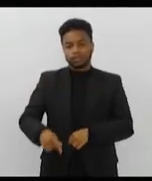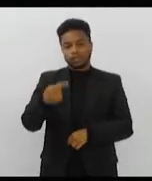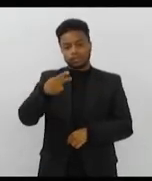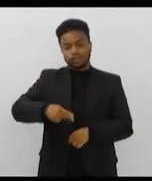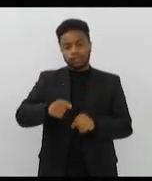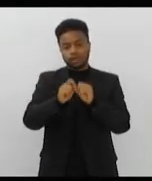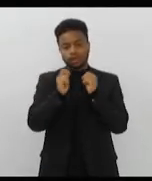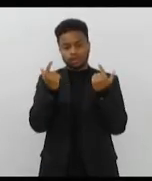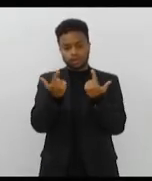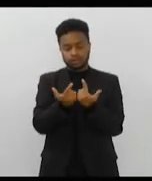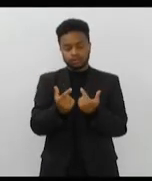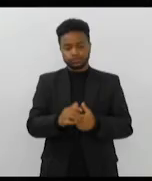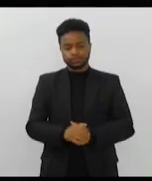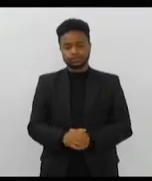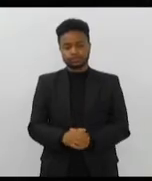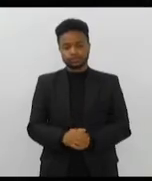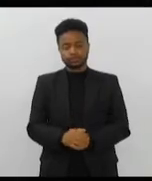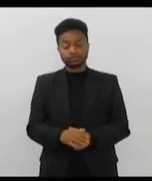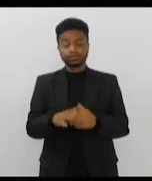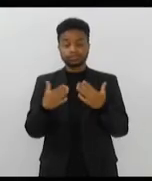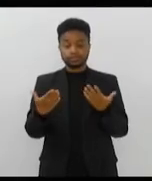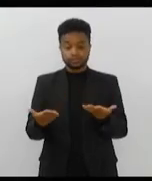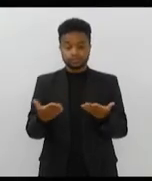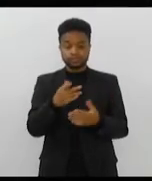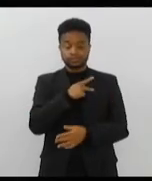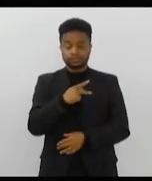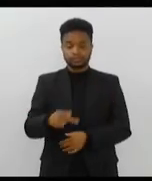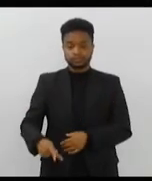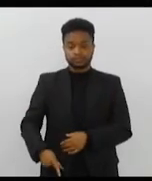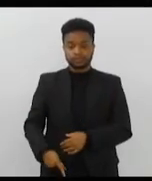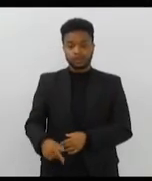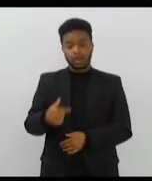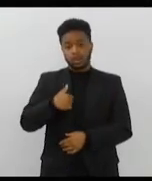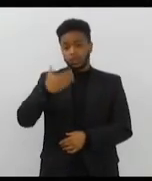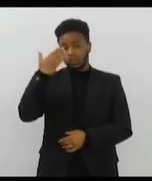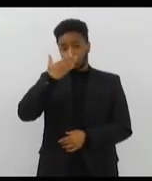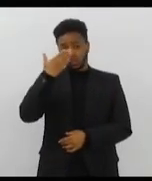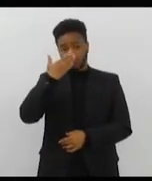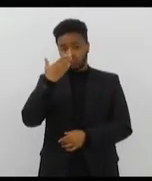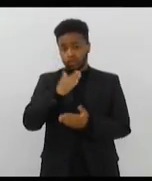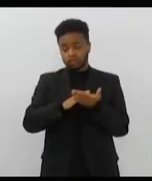Alerj. Então, senhor presidente, eu não vejo aqui